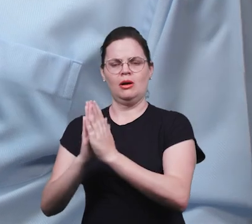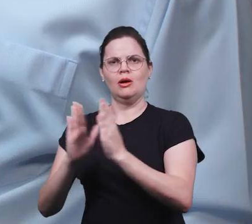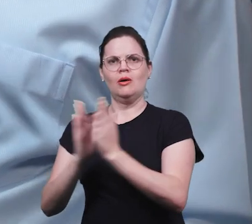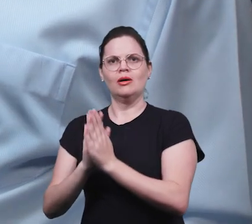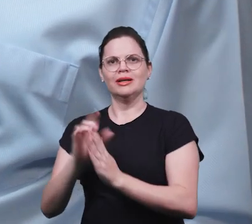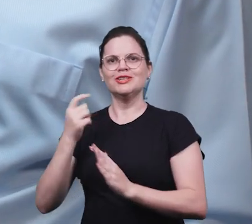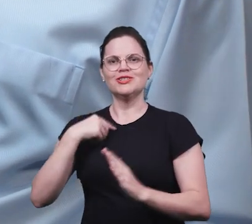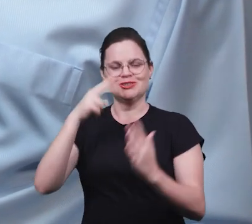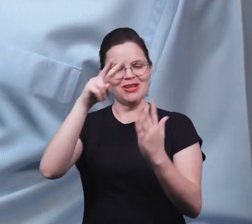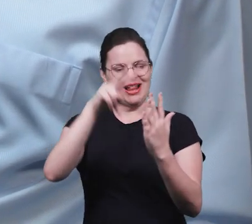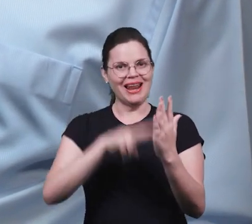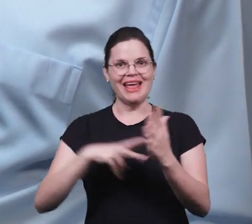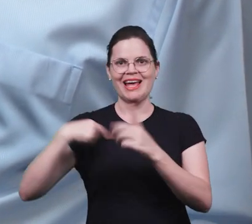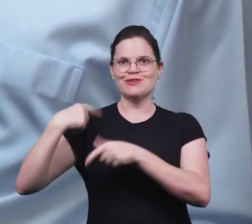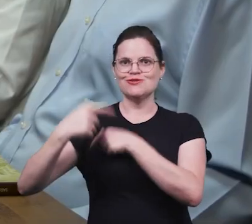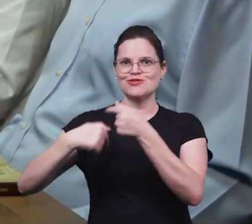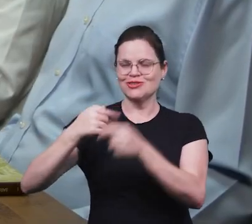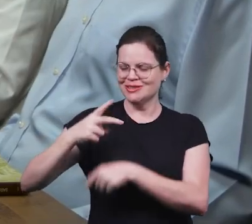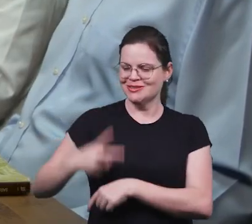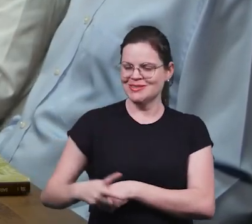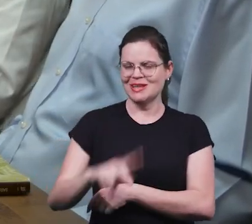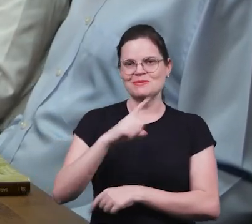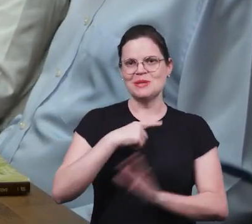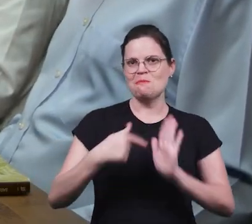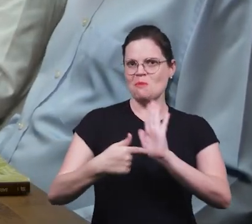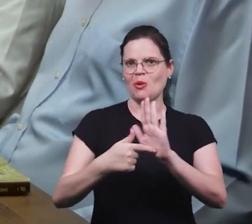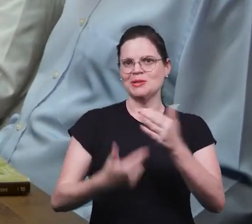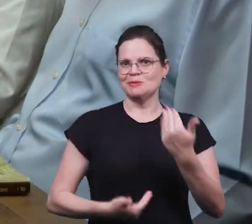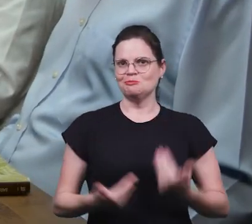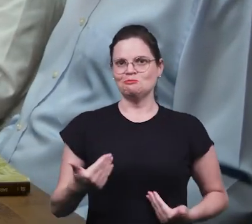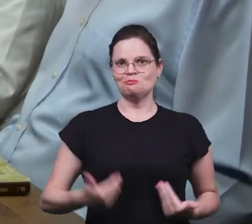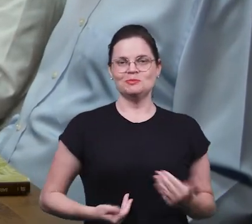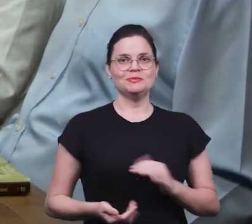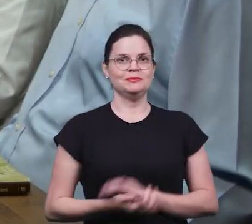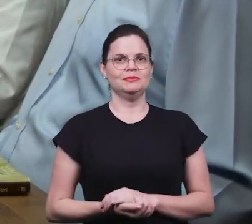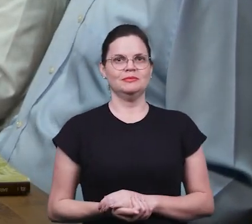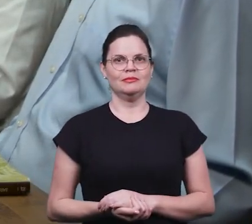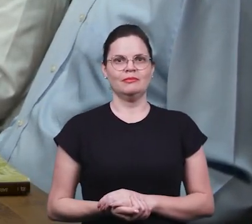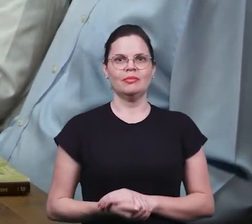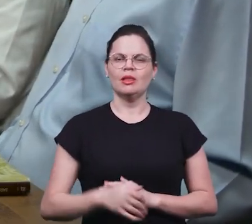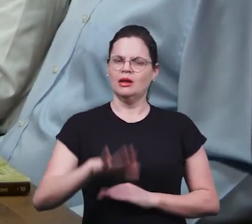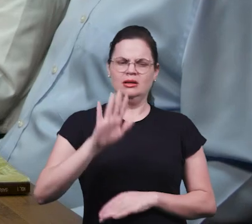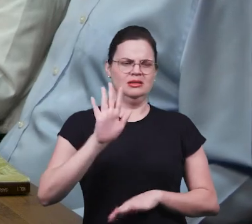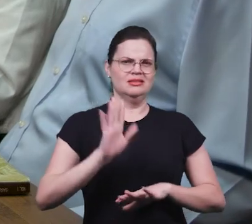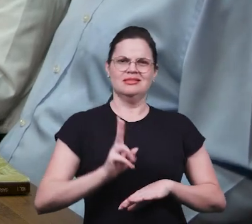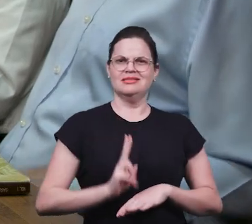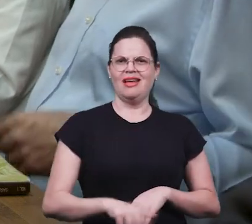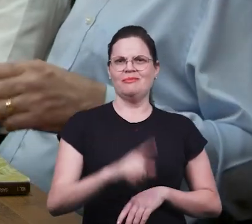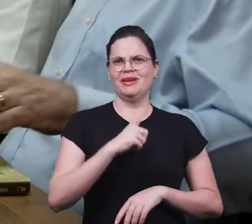seus descendentes aqui. Muito bom. Deus sempre tem um remanescente,